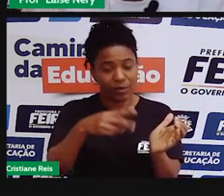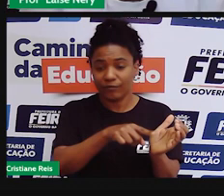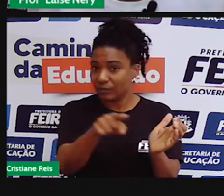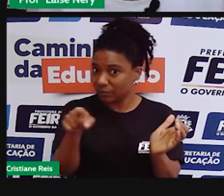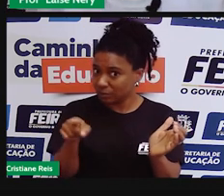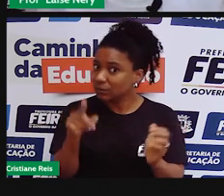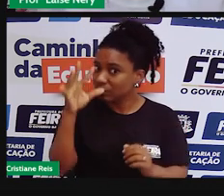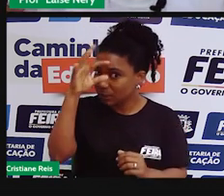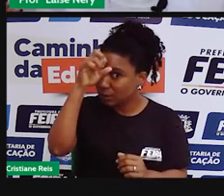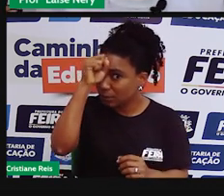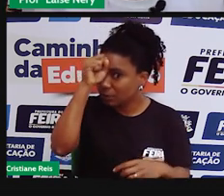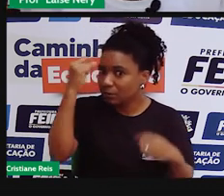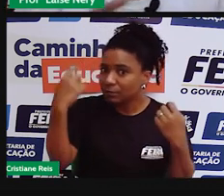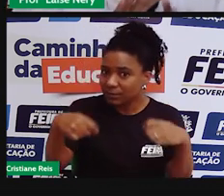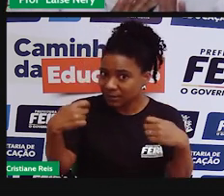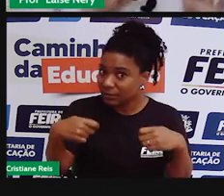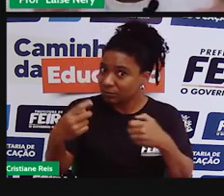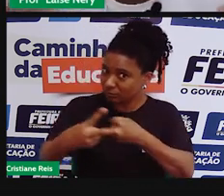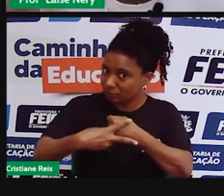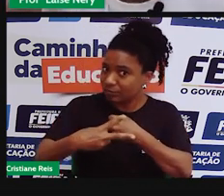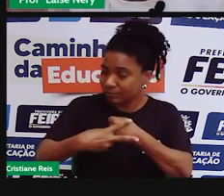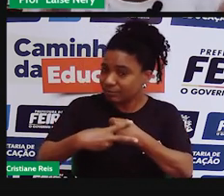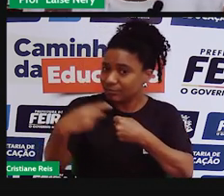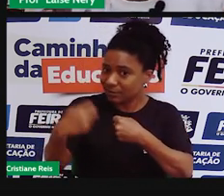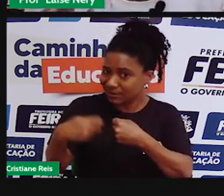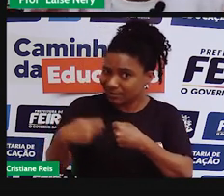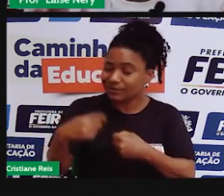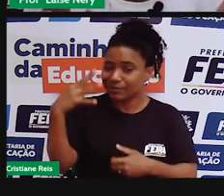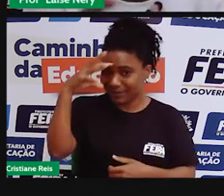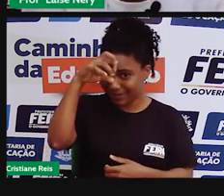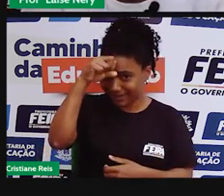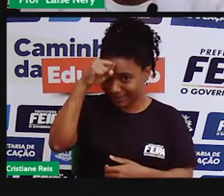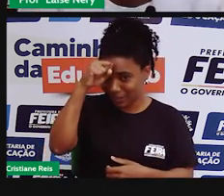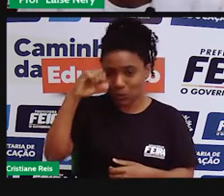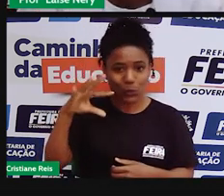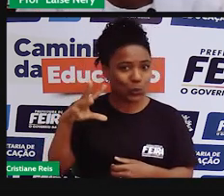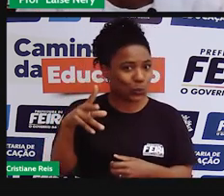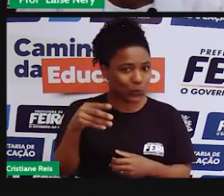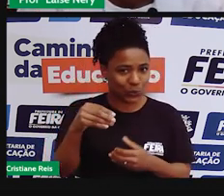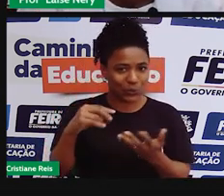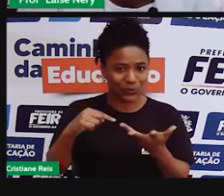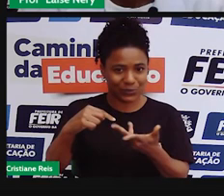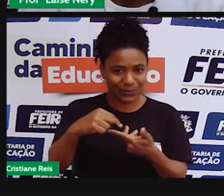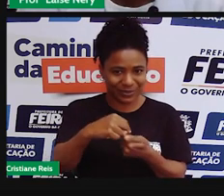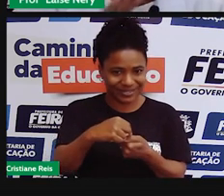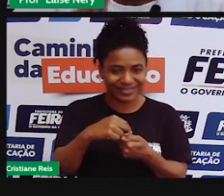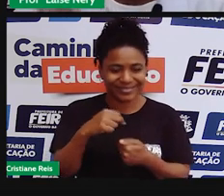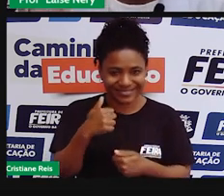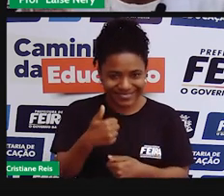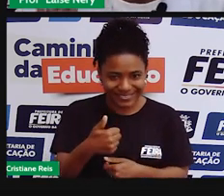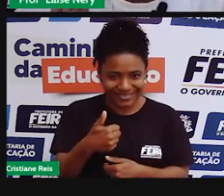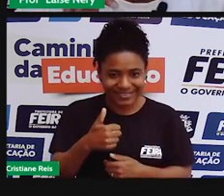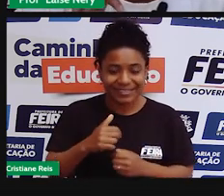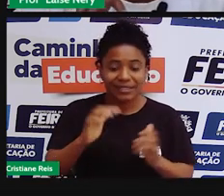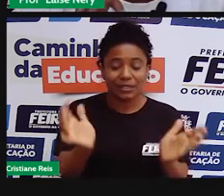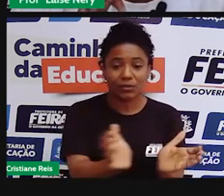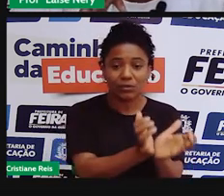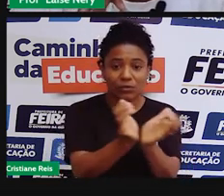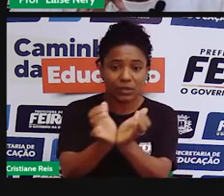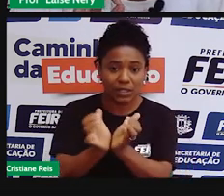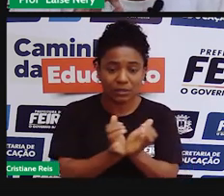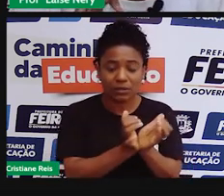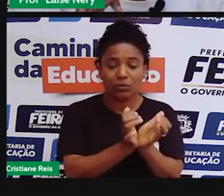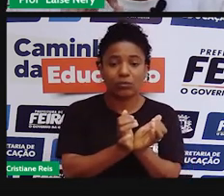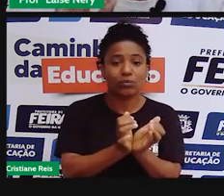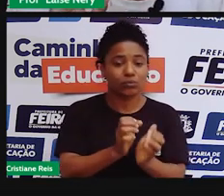né Nós estamos estudando sobre os treinos então vocês vão saber tudo sobre eles E essas três conjugações